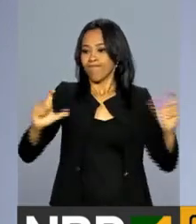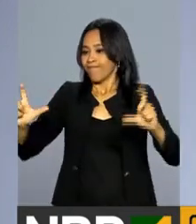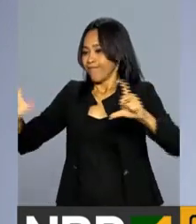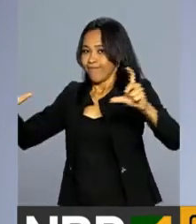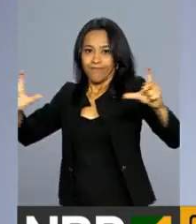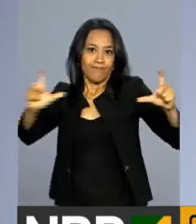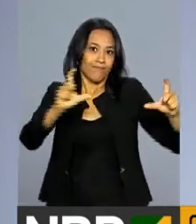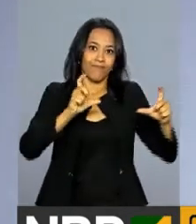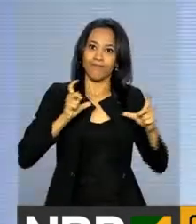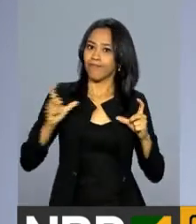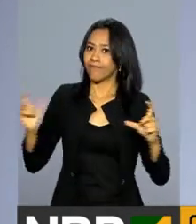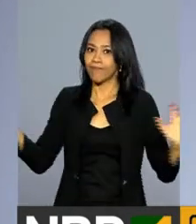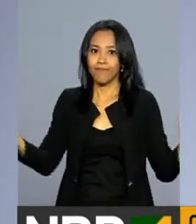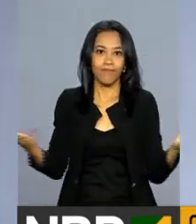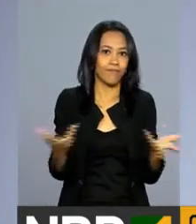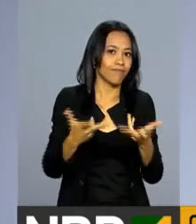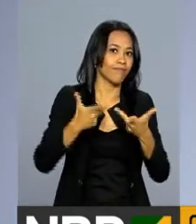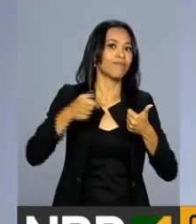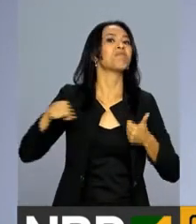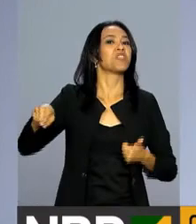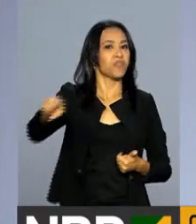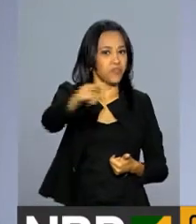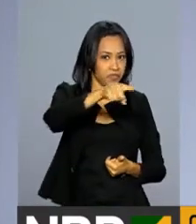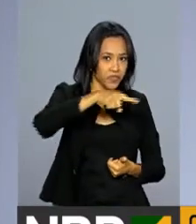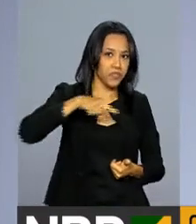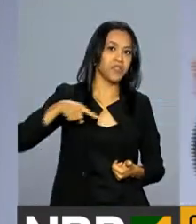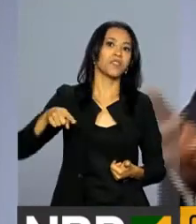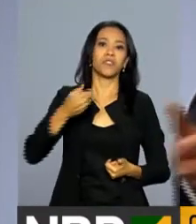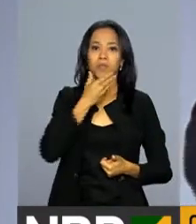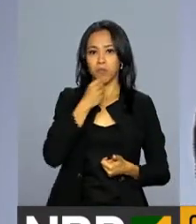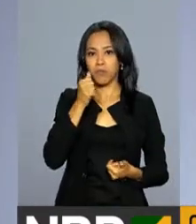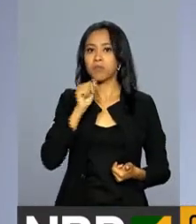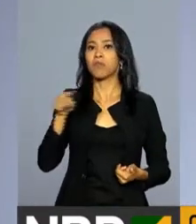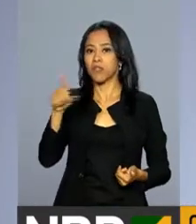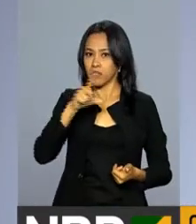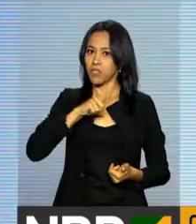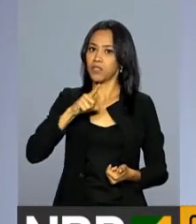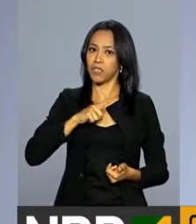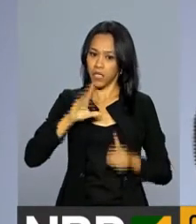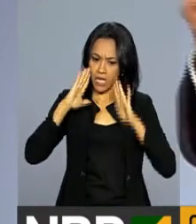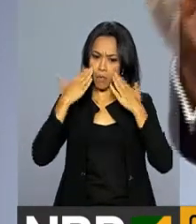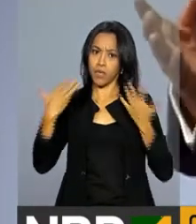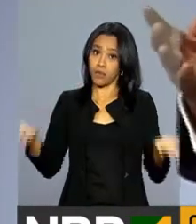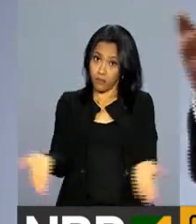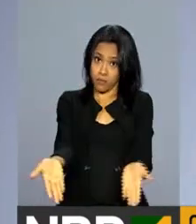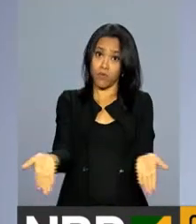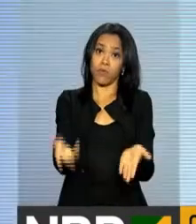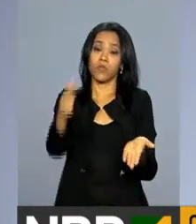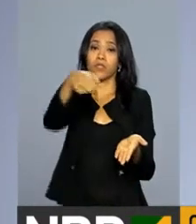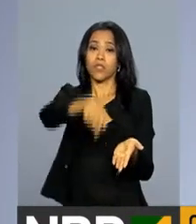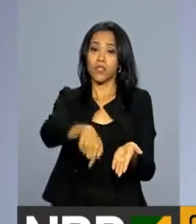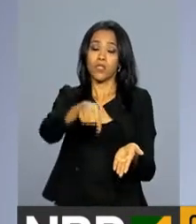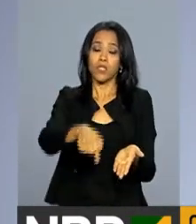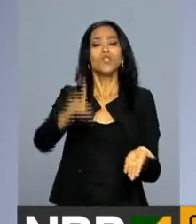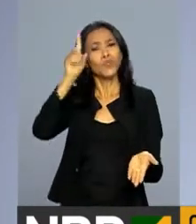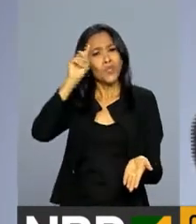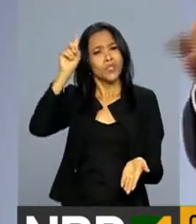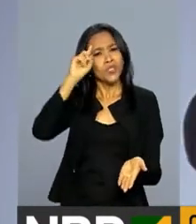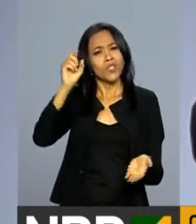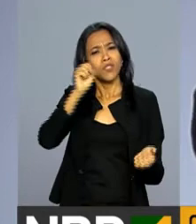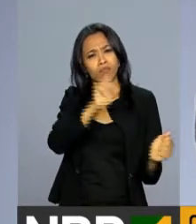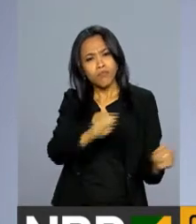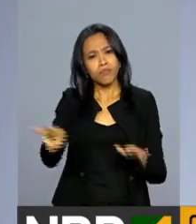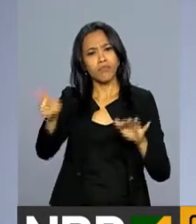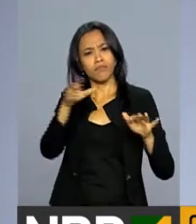coisa extraordinária que os senhores e as senhoras revelam no dia de hoje e revelam no dia a dia quando